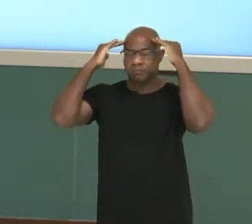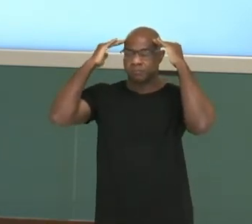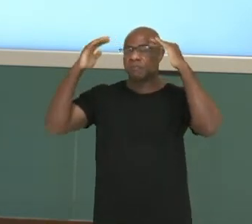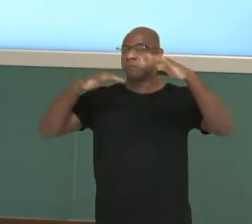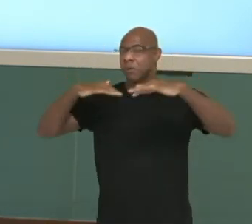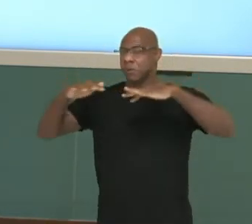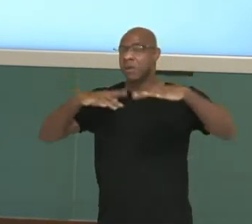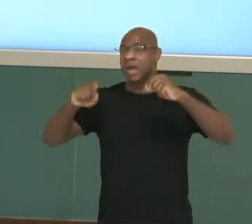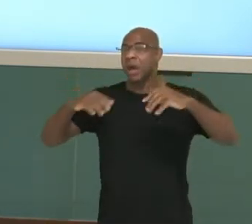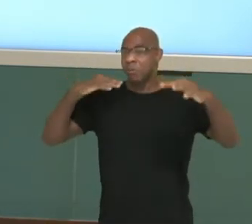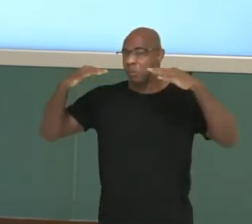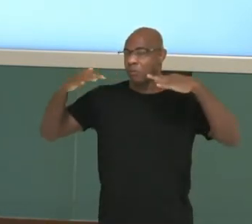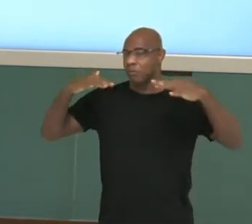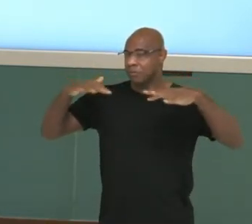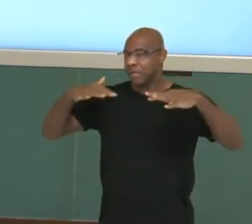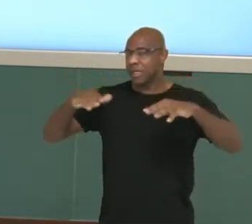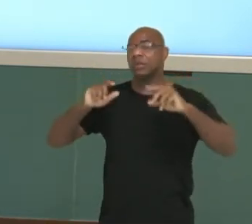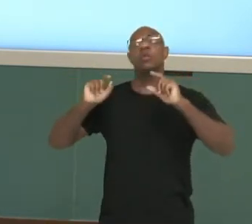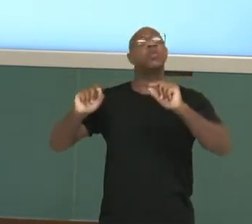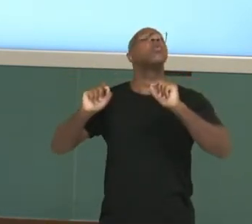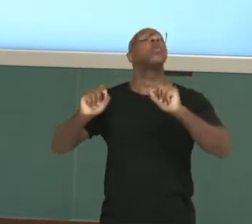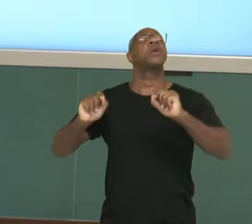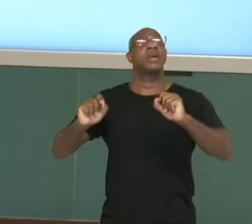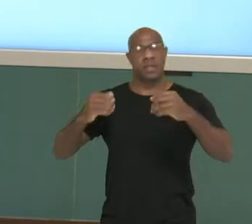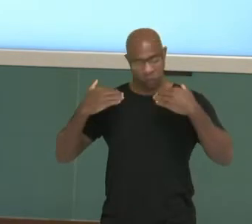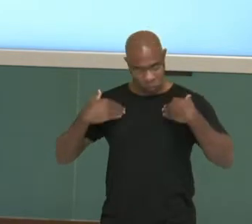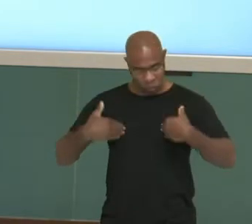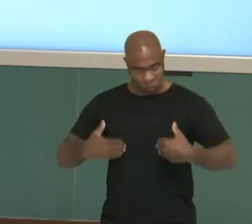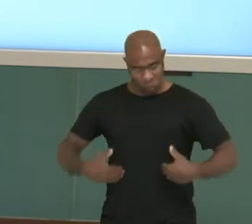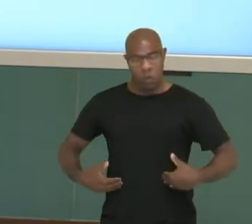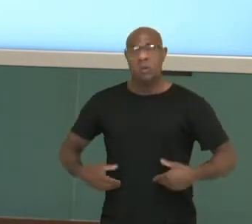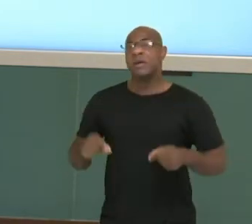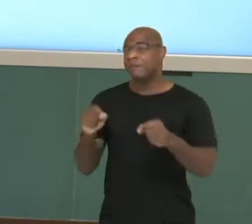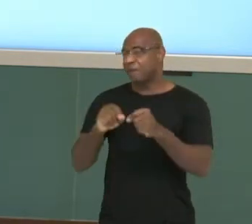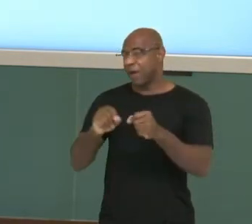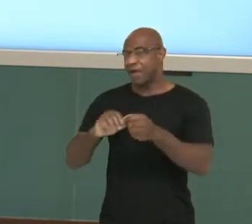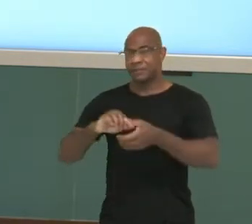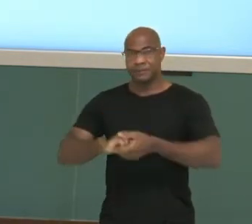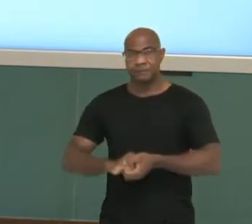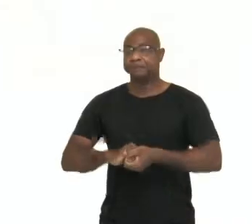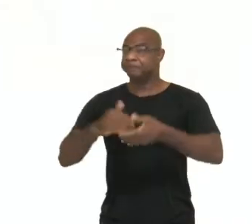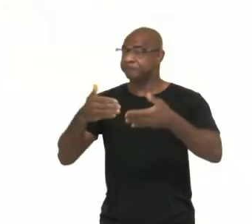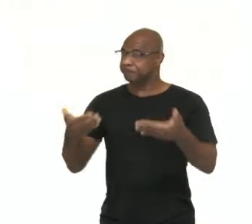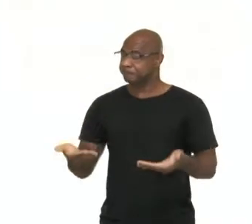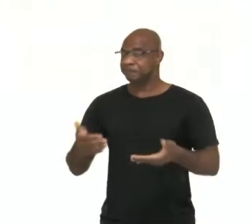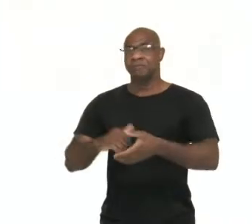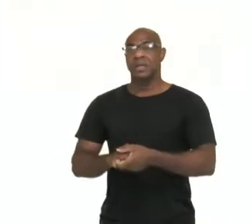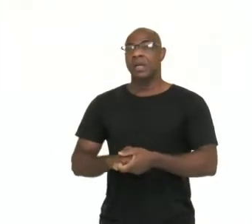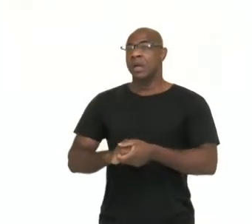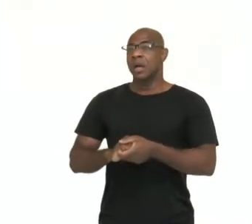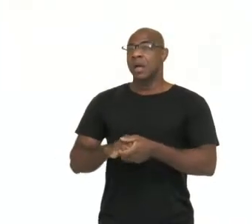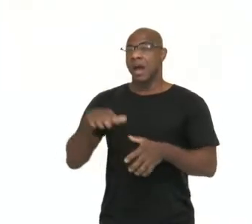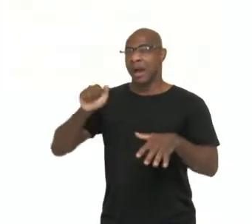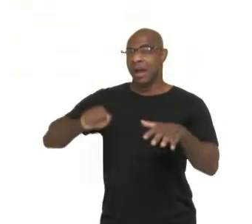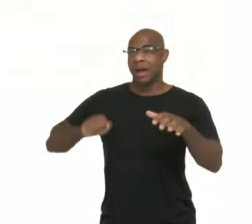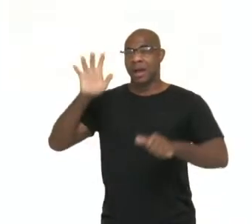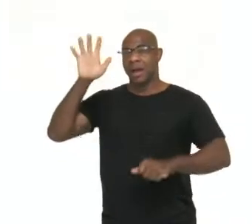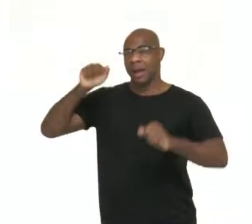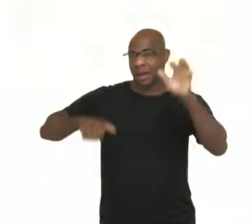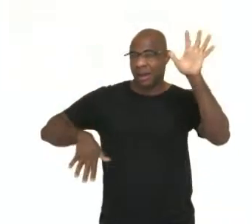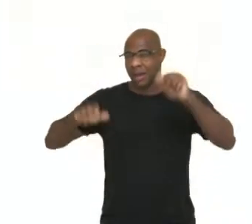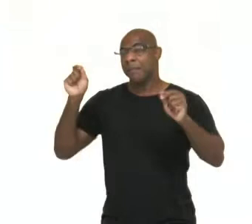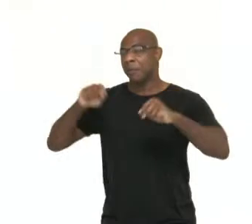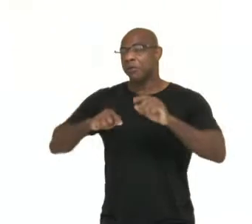são gestos, né, são movimentos que o meu corpo realiza. Através da mímica, uma pessoa pode